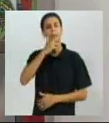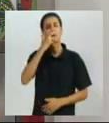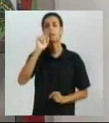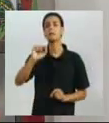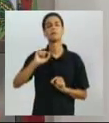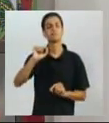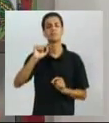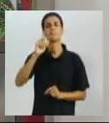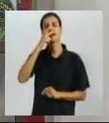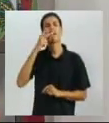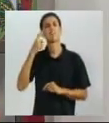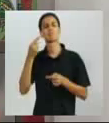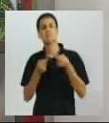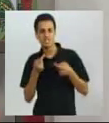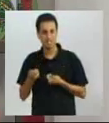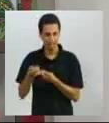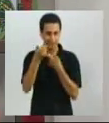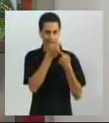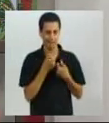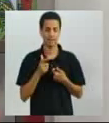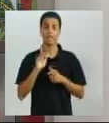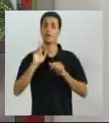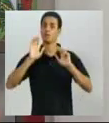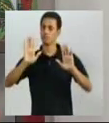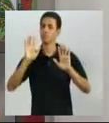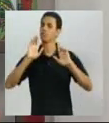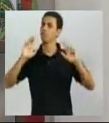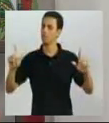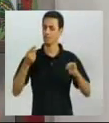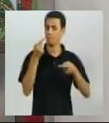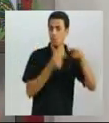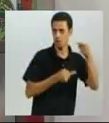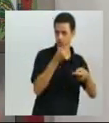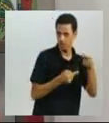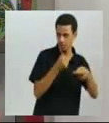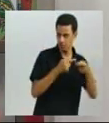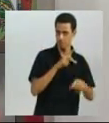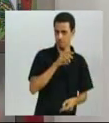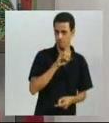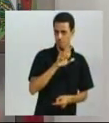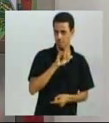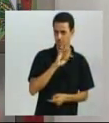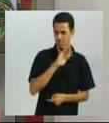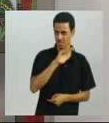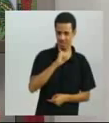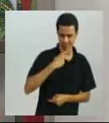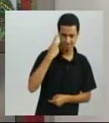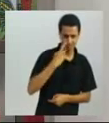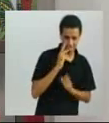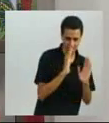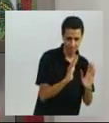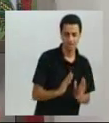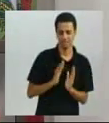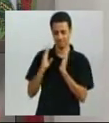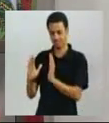intervenção politiqueira, eu estou separando a política da politicagem, por intervenção da politicagem, algumas instâncias do Poder Judiciário